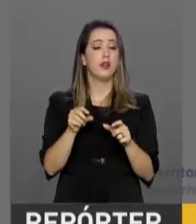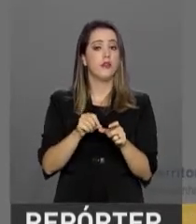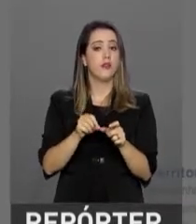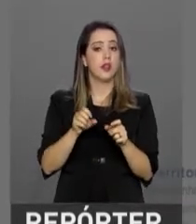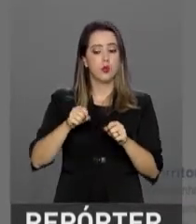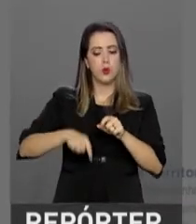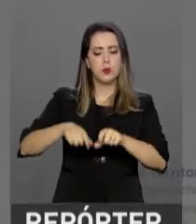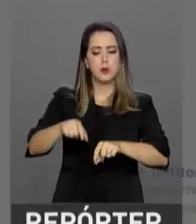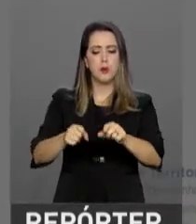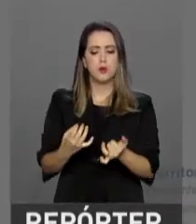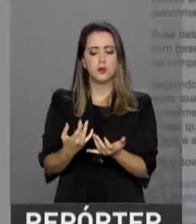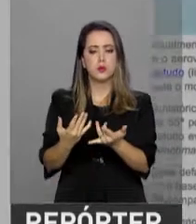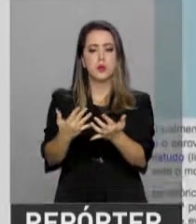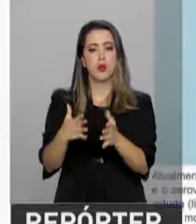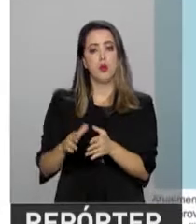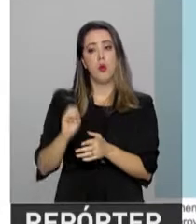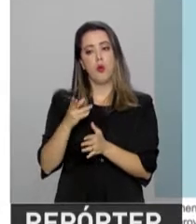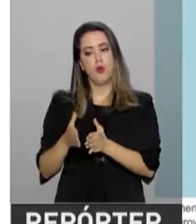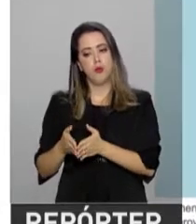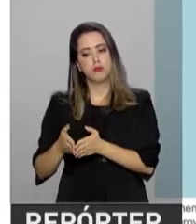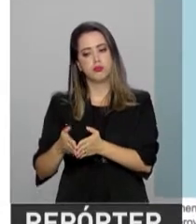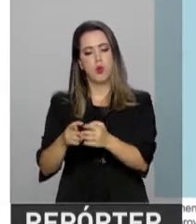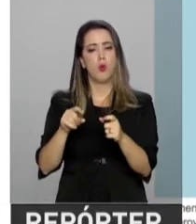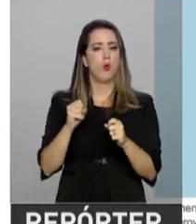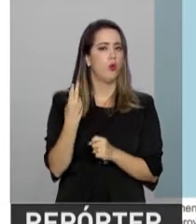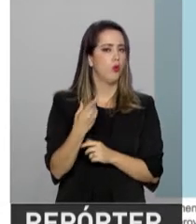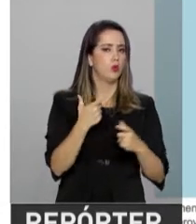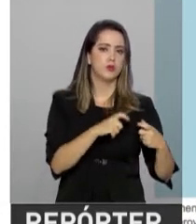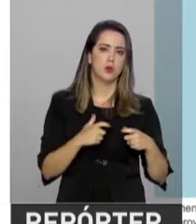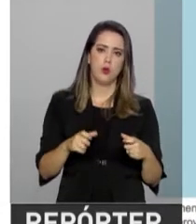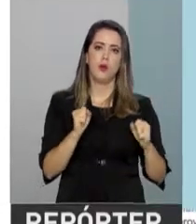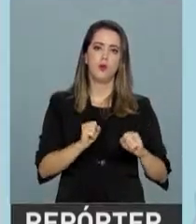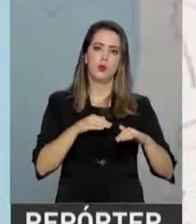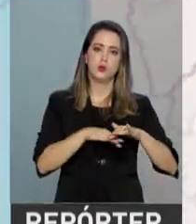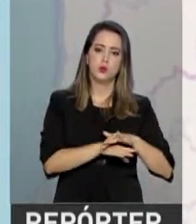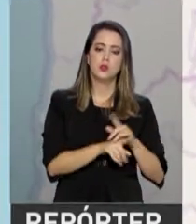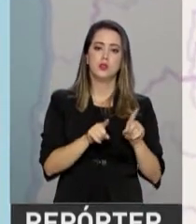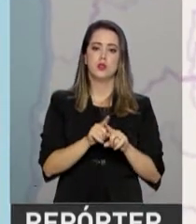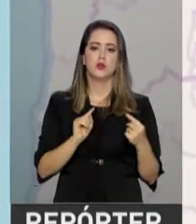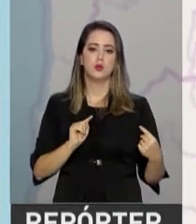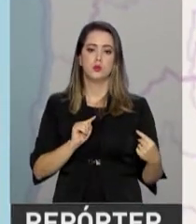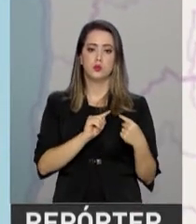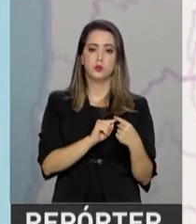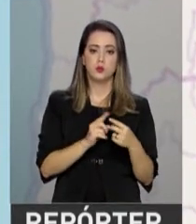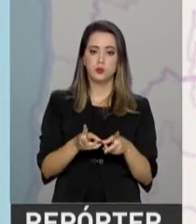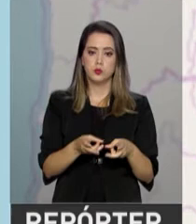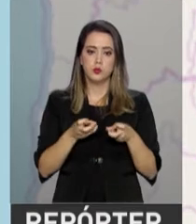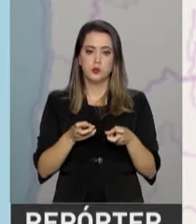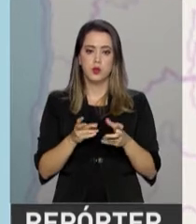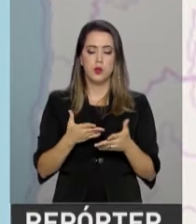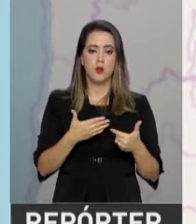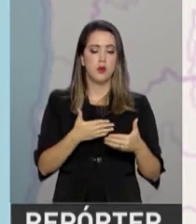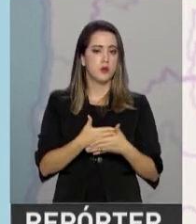portos de exportação malhas viárias armazéns indústrias processadoras o objetivo é identificar as